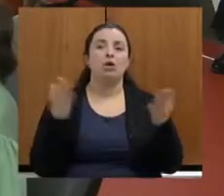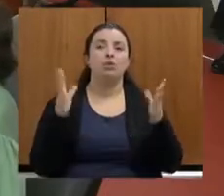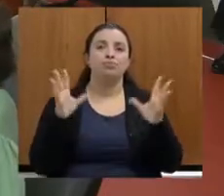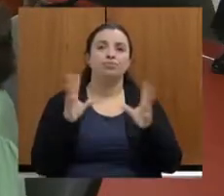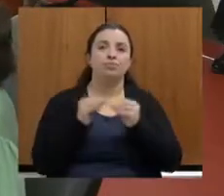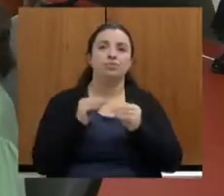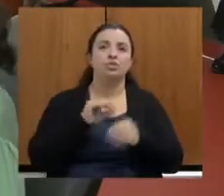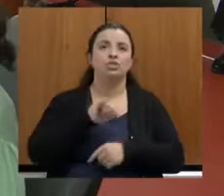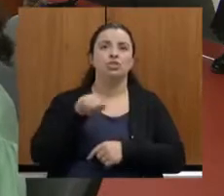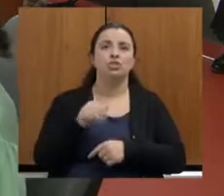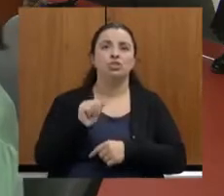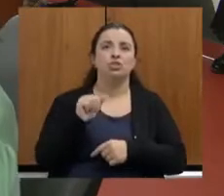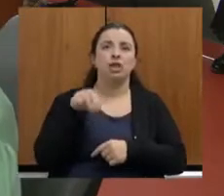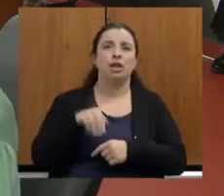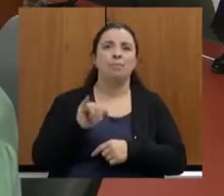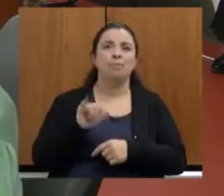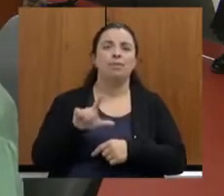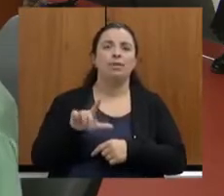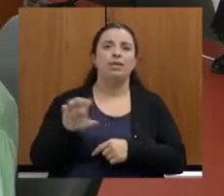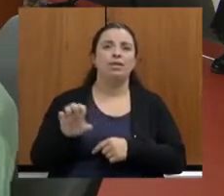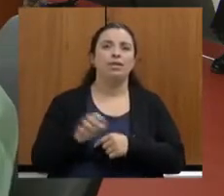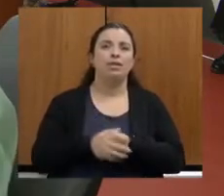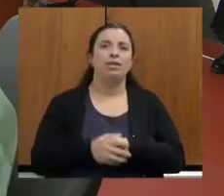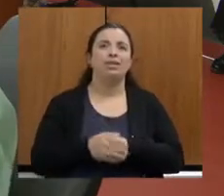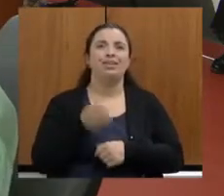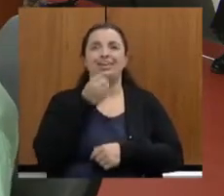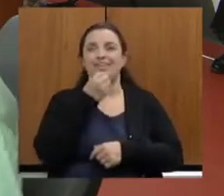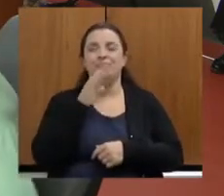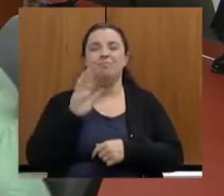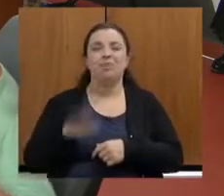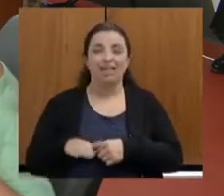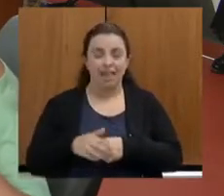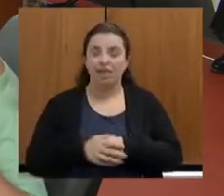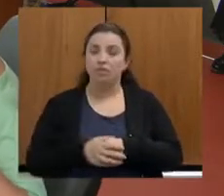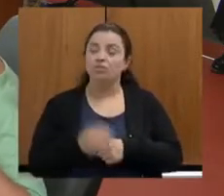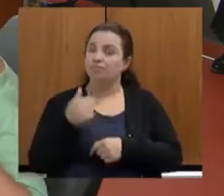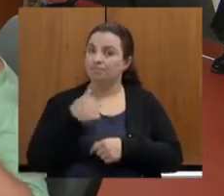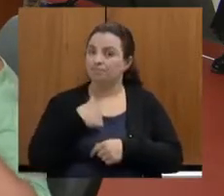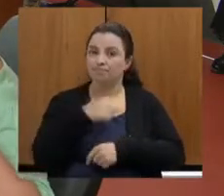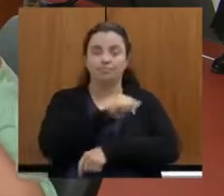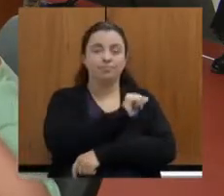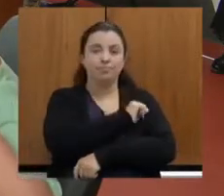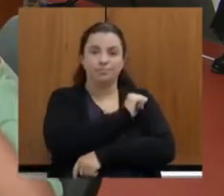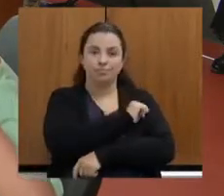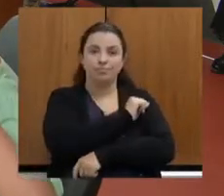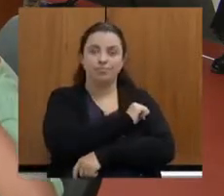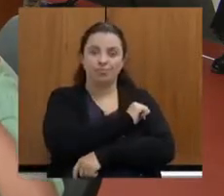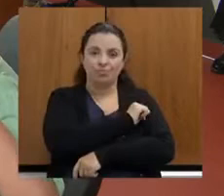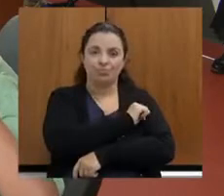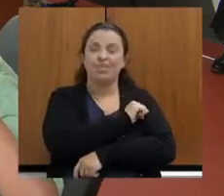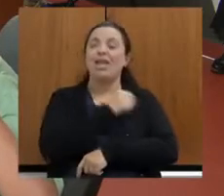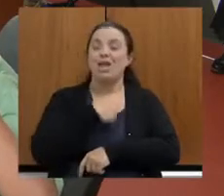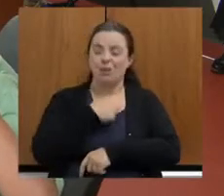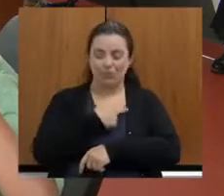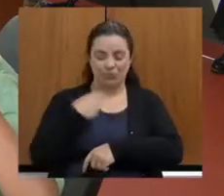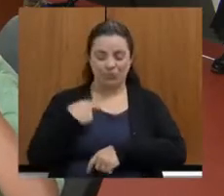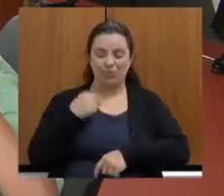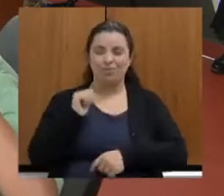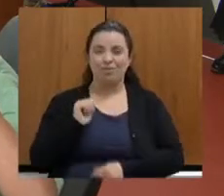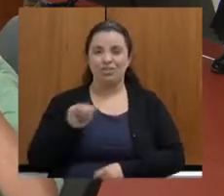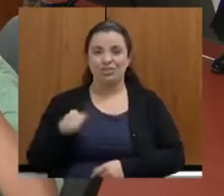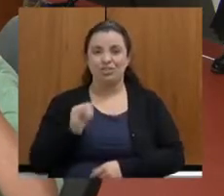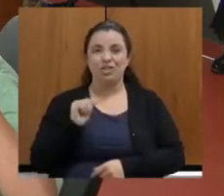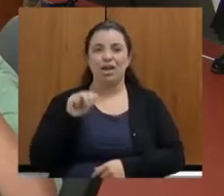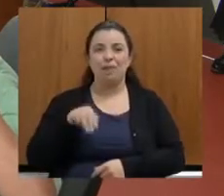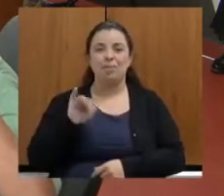Jamile Rodrigues Boa tarde Sou aluna do eu sou a Jamile Sou